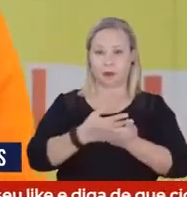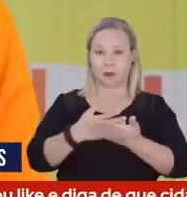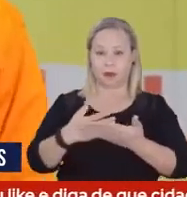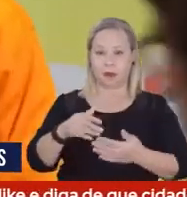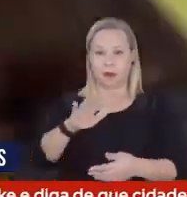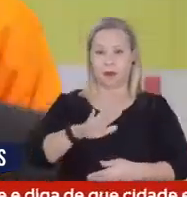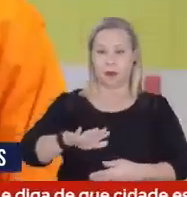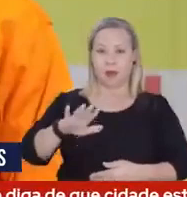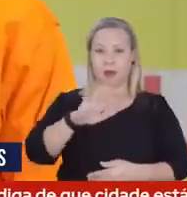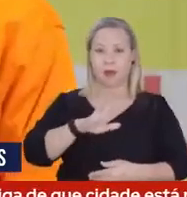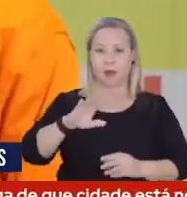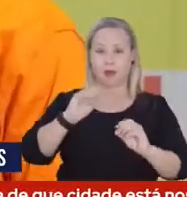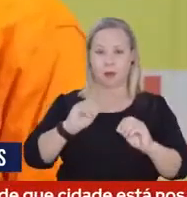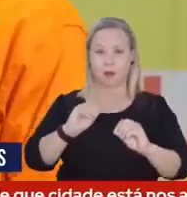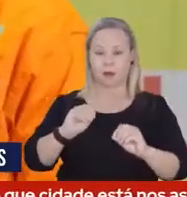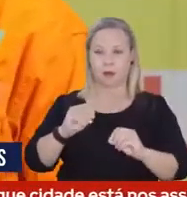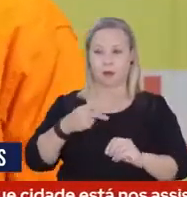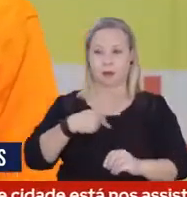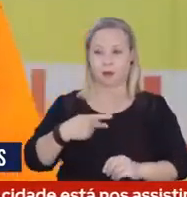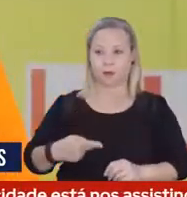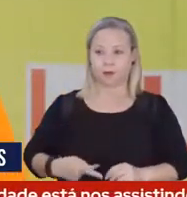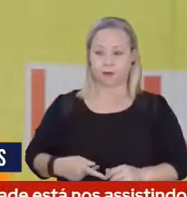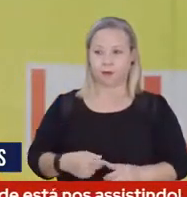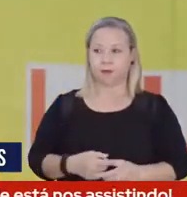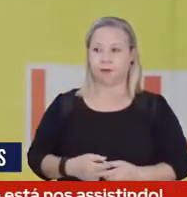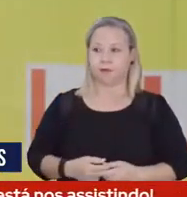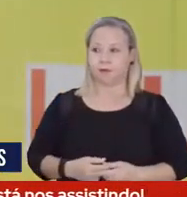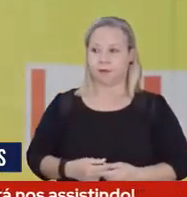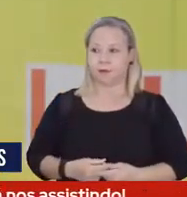bem. O que eu vou...